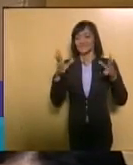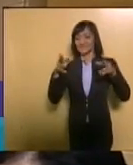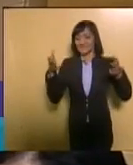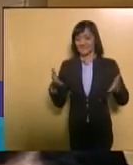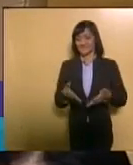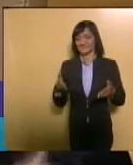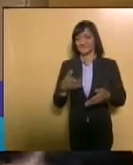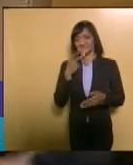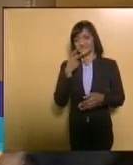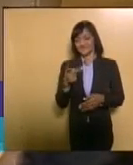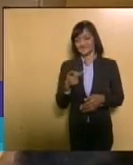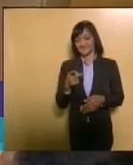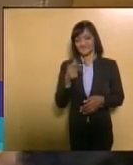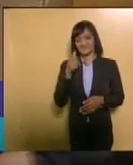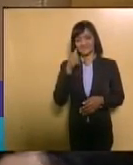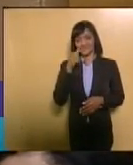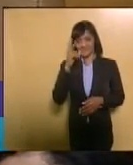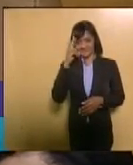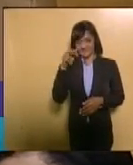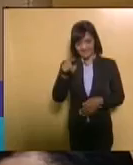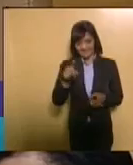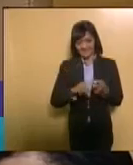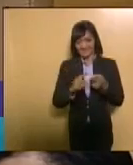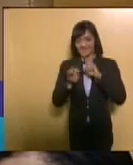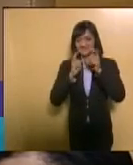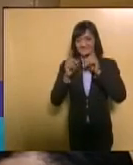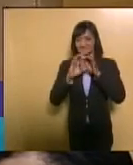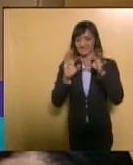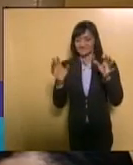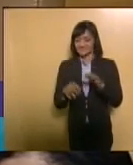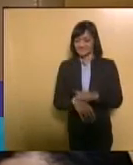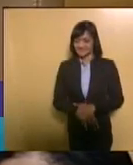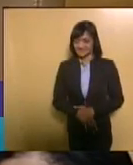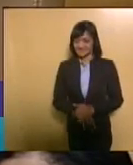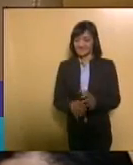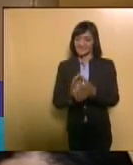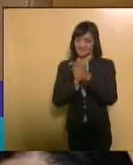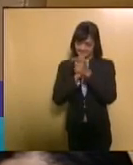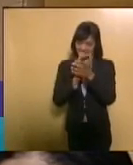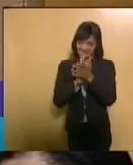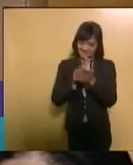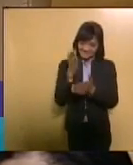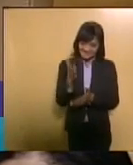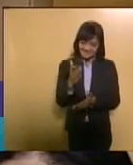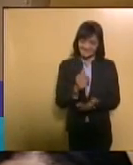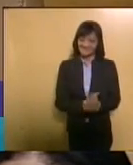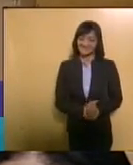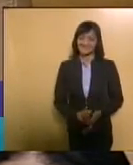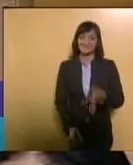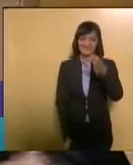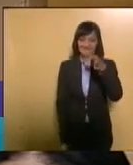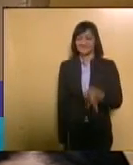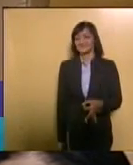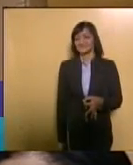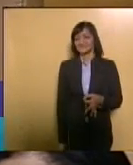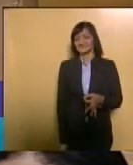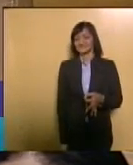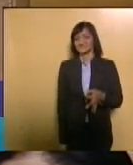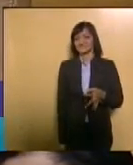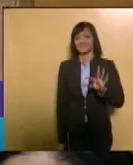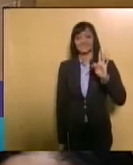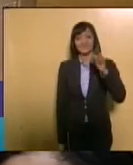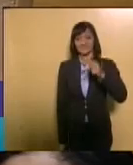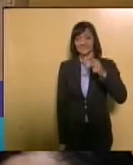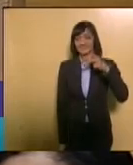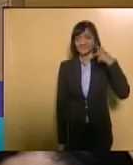na outra vez foi a senhora também que fez essa audiência pública que eu quero dar os parabéns a senhora que acho que isso é que tem que acontecer que os parlamentar que